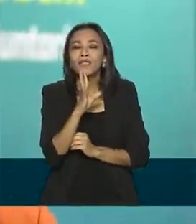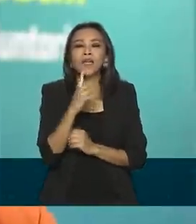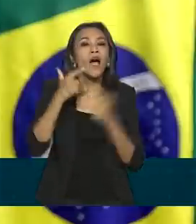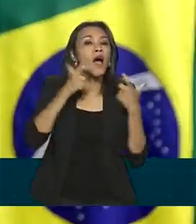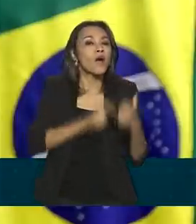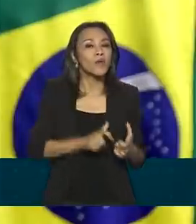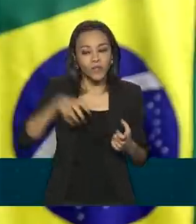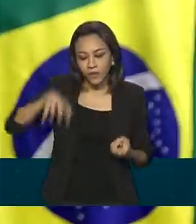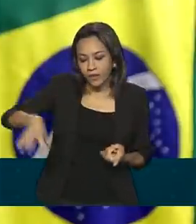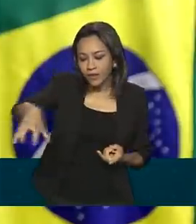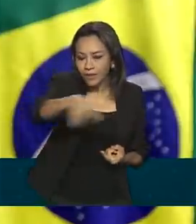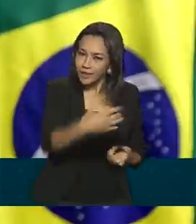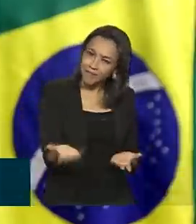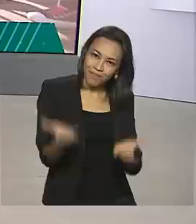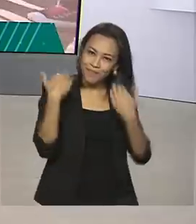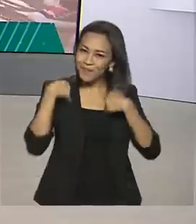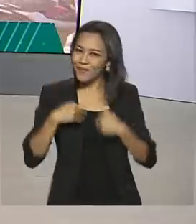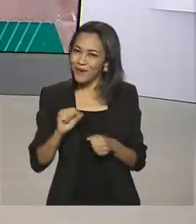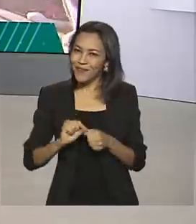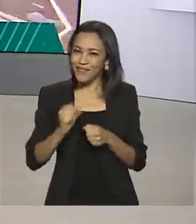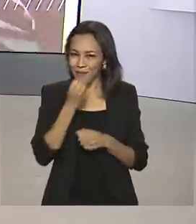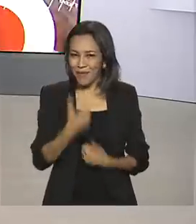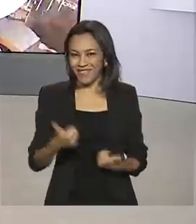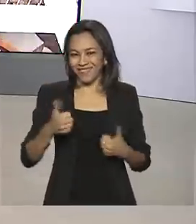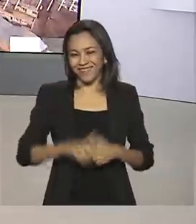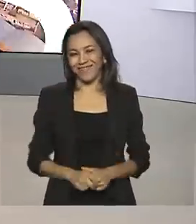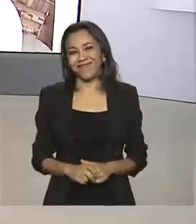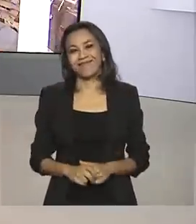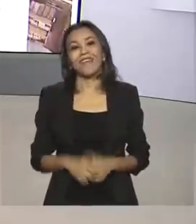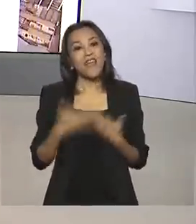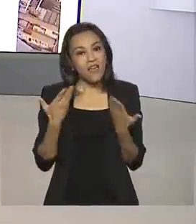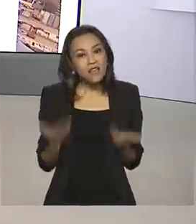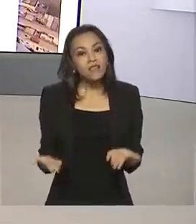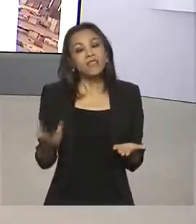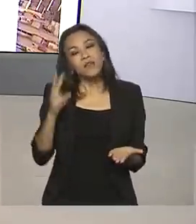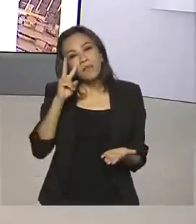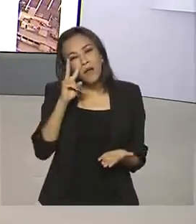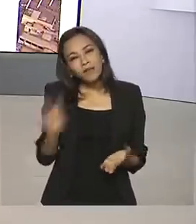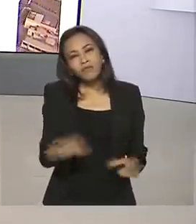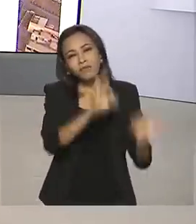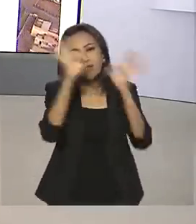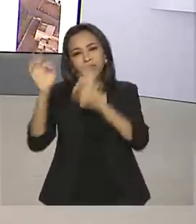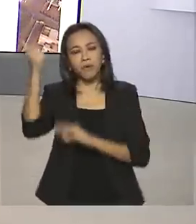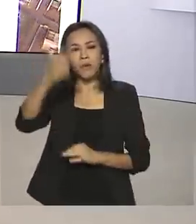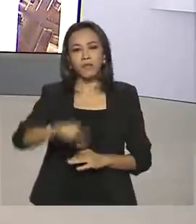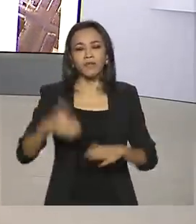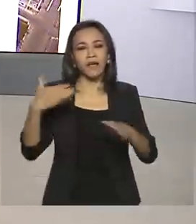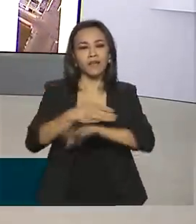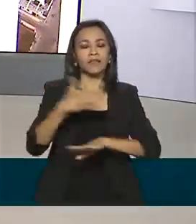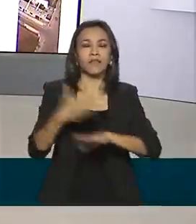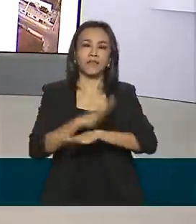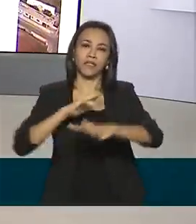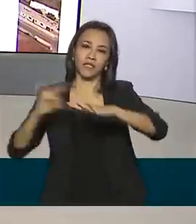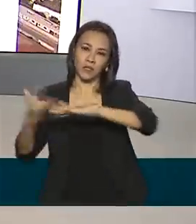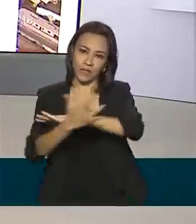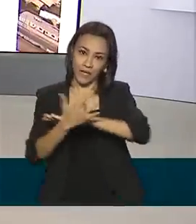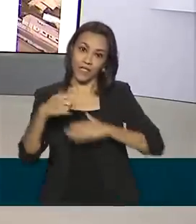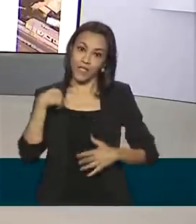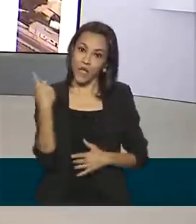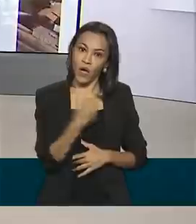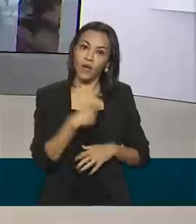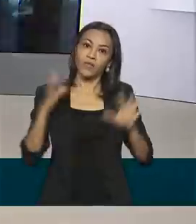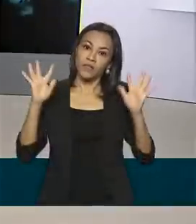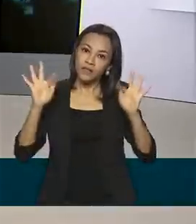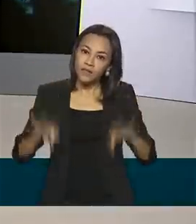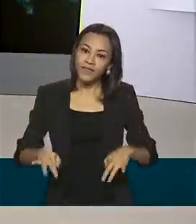de voluntariado e bora fazer o bem. É isso. Para rever as reportagens de hoje, acesse as nossas redes sociais. Nós encerramos